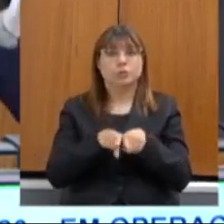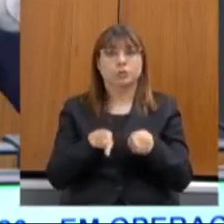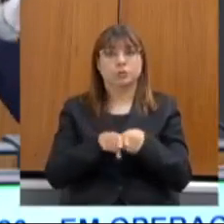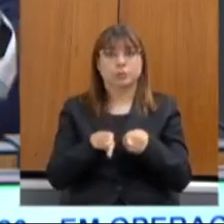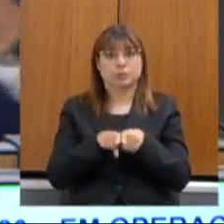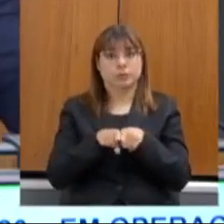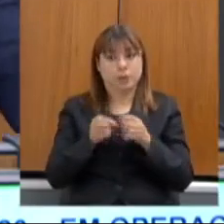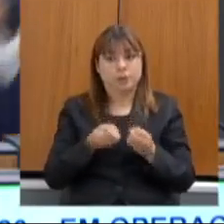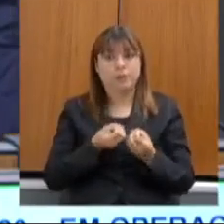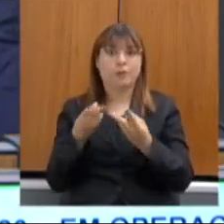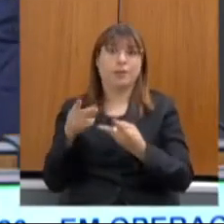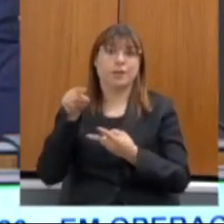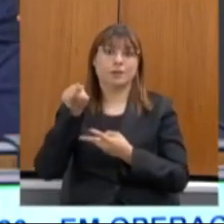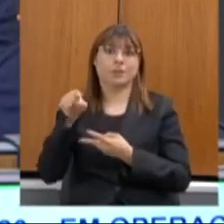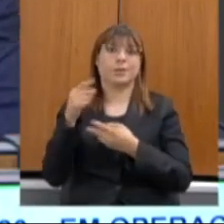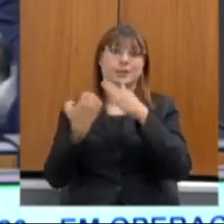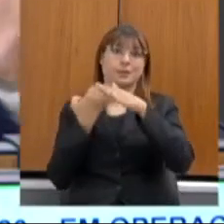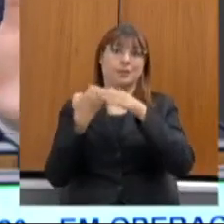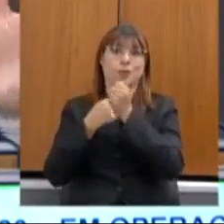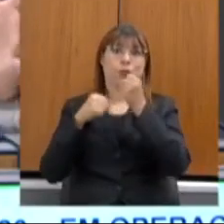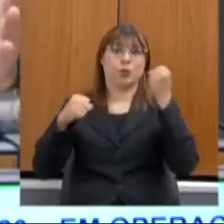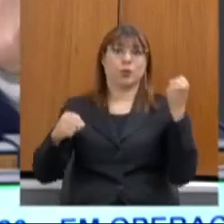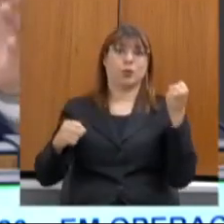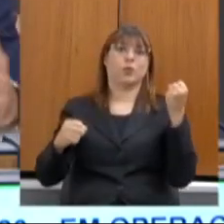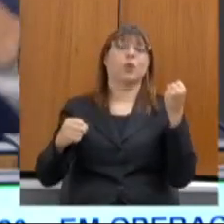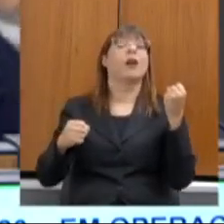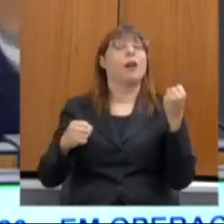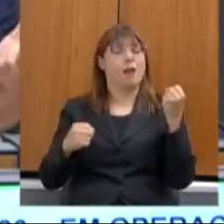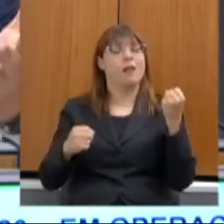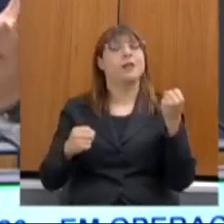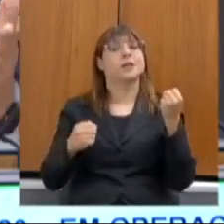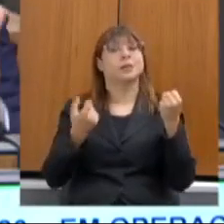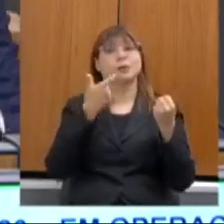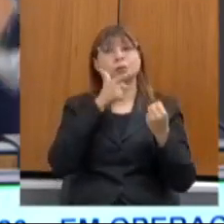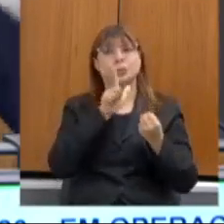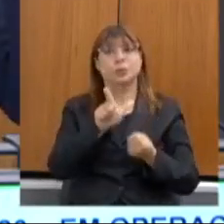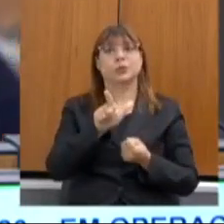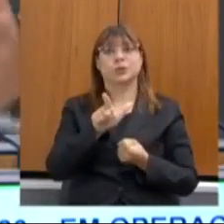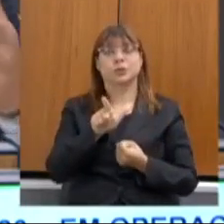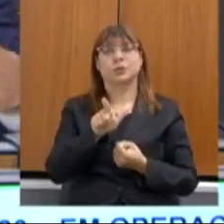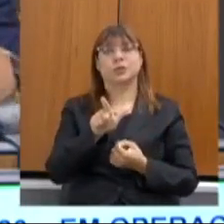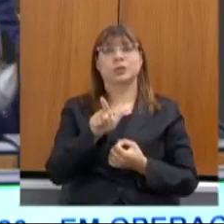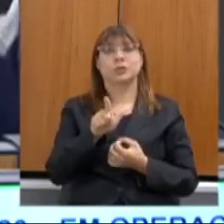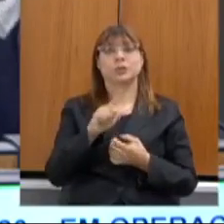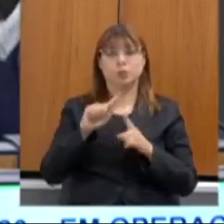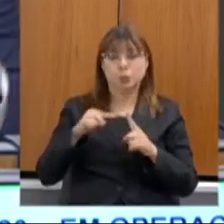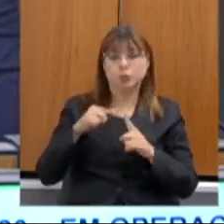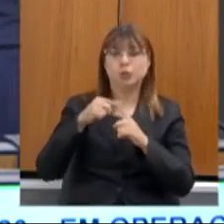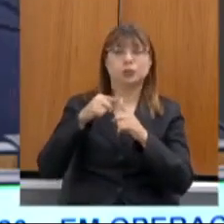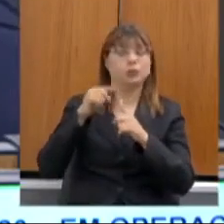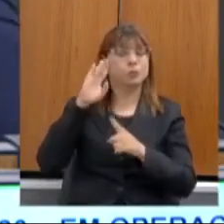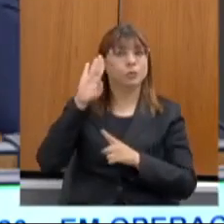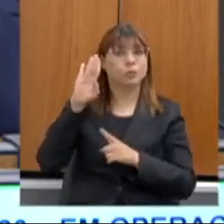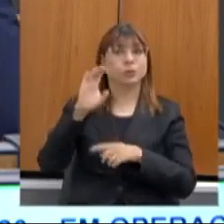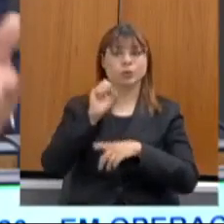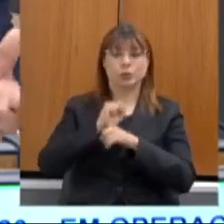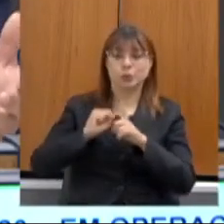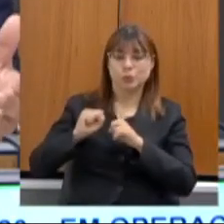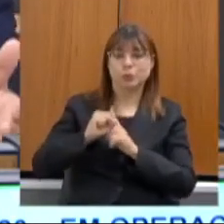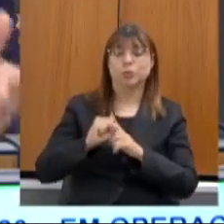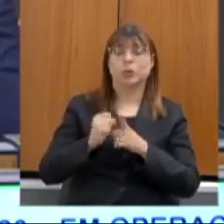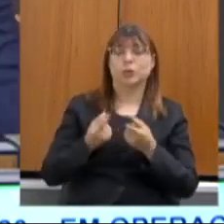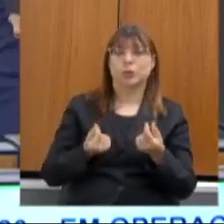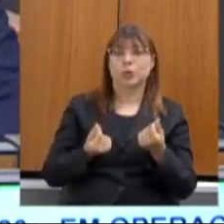serem fornecedoras dessas grandes com isso a gente aumenta o impacto positivo em e econômico